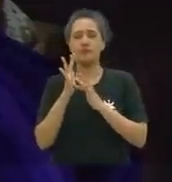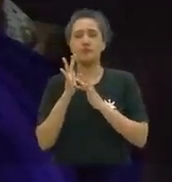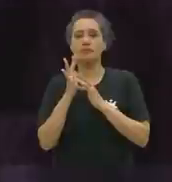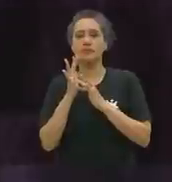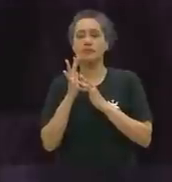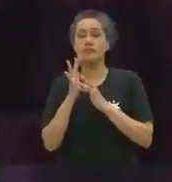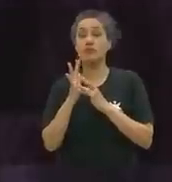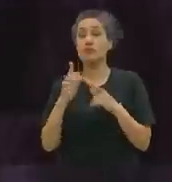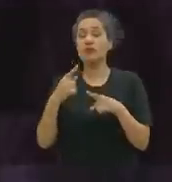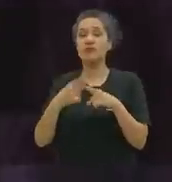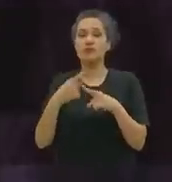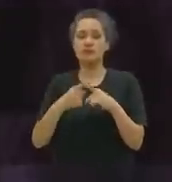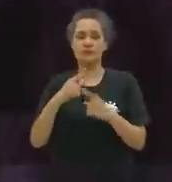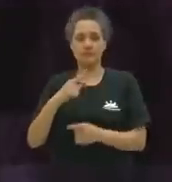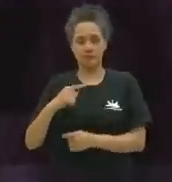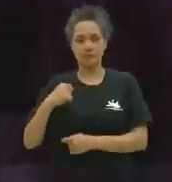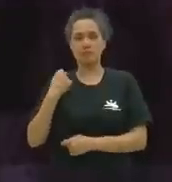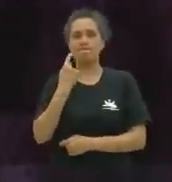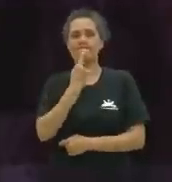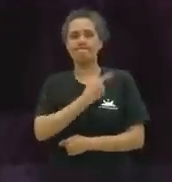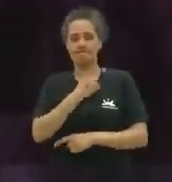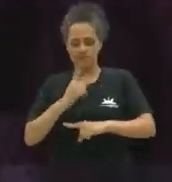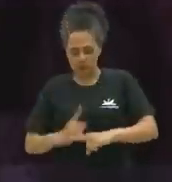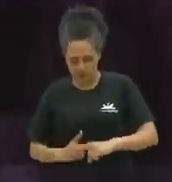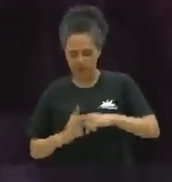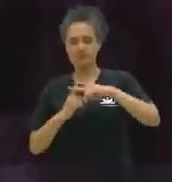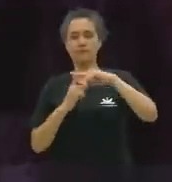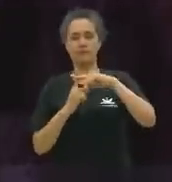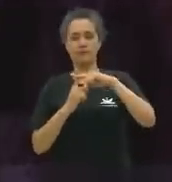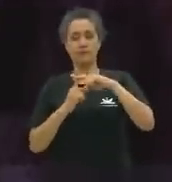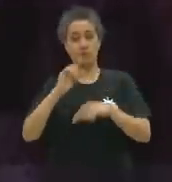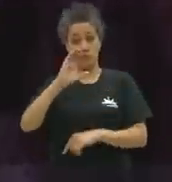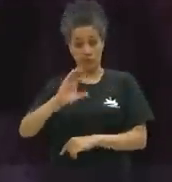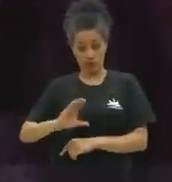Por nós, cristãos católicos,